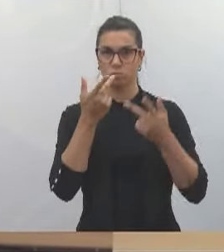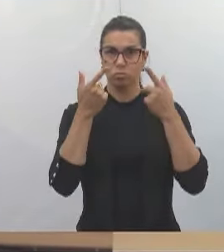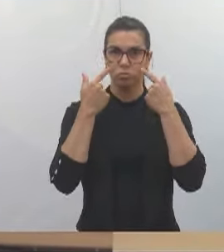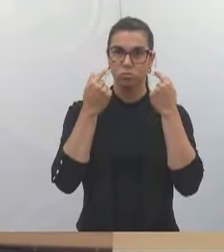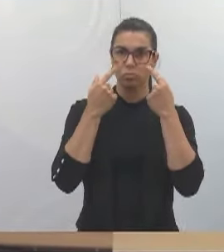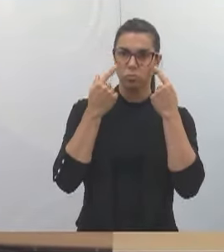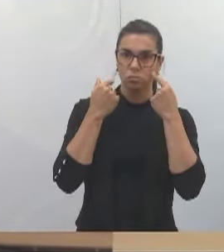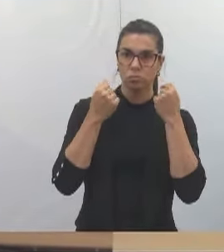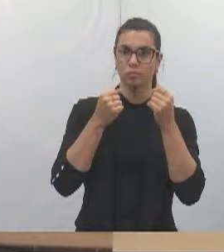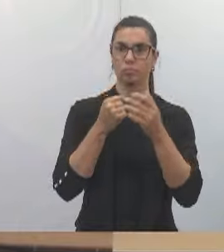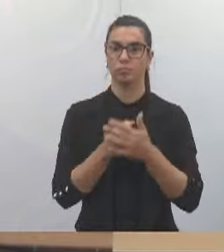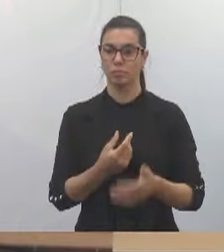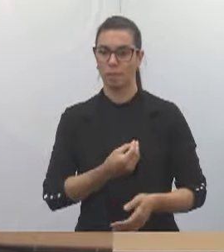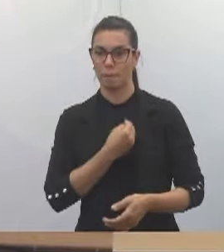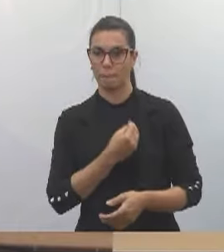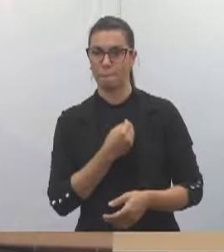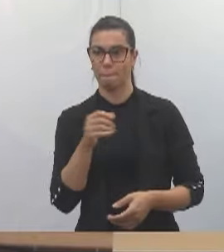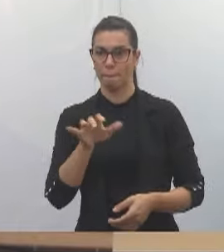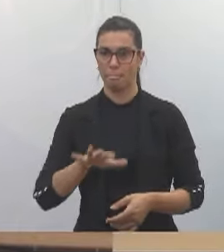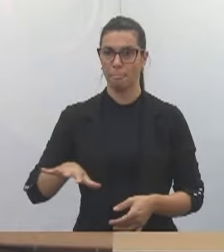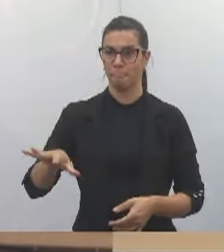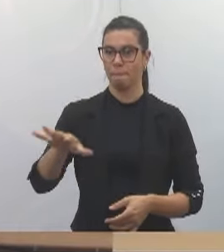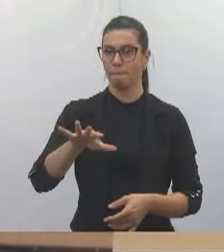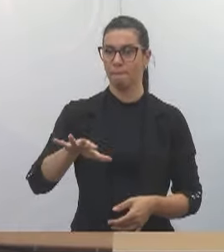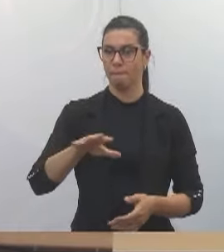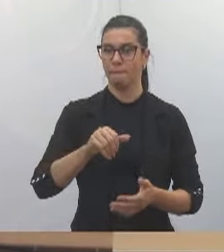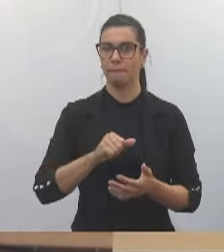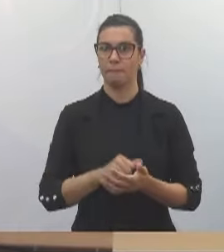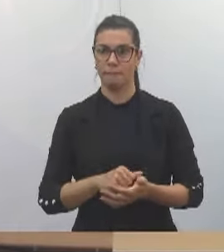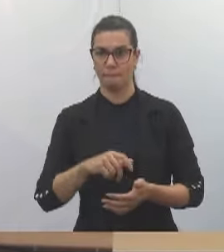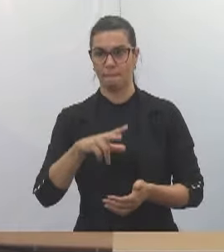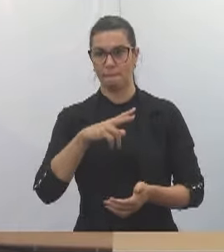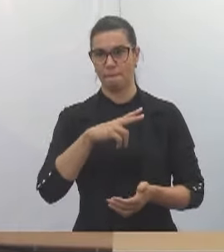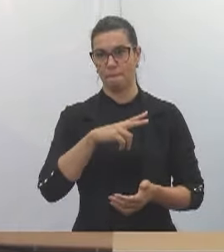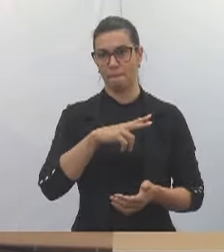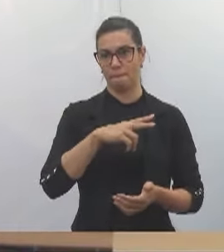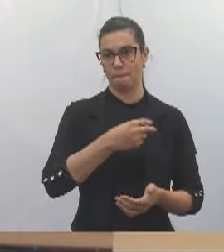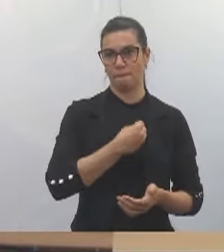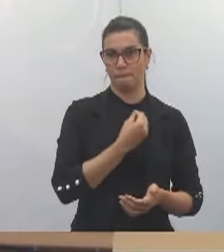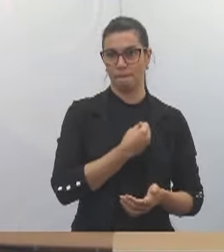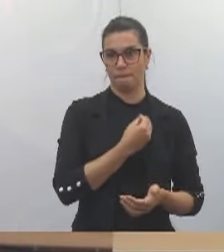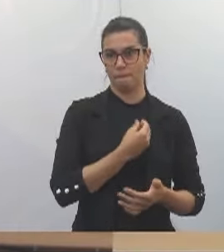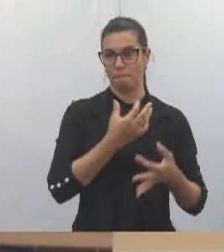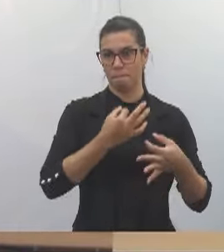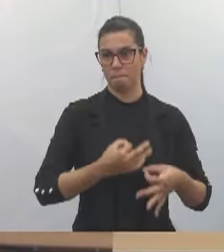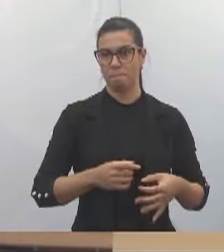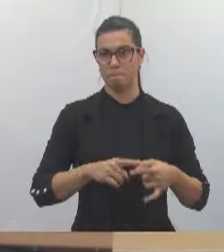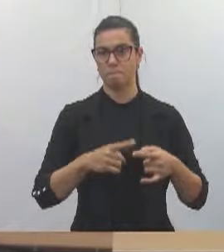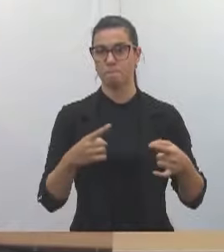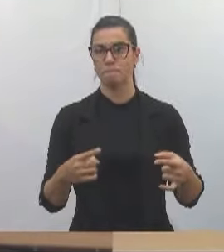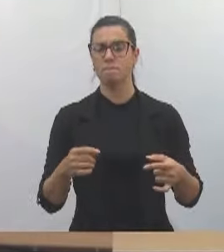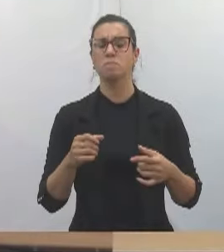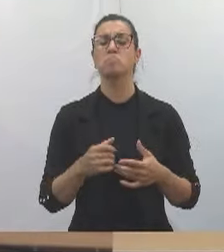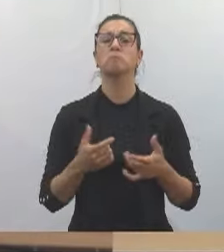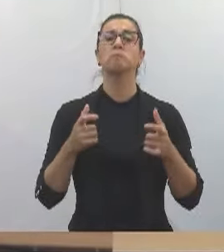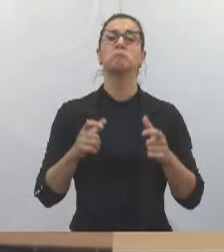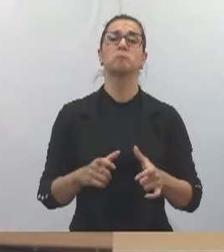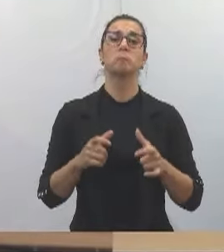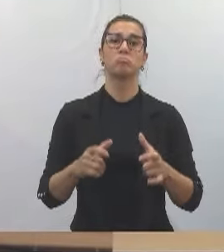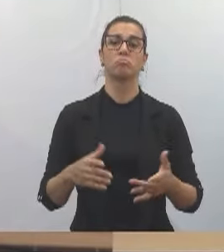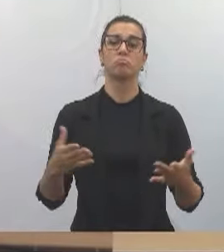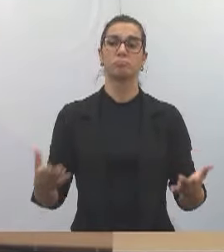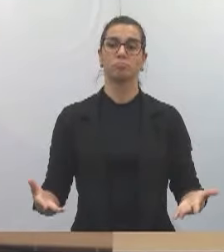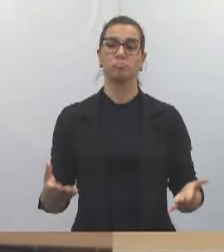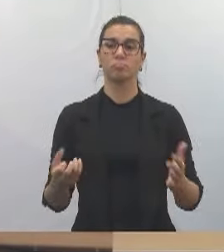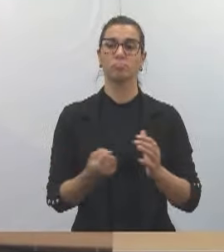ar, luminosidade ou sombra para a manutenção de uma vida digna. Mas qual é esse espaço?